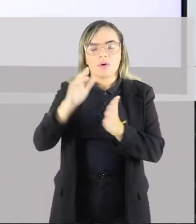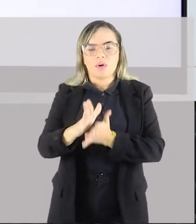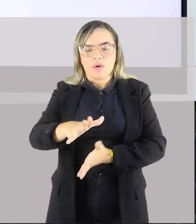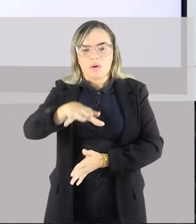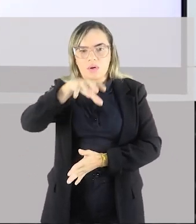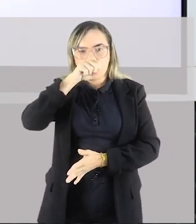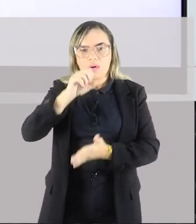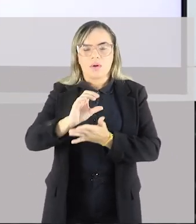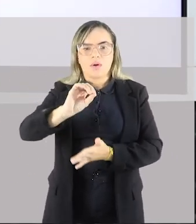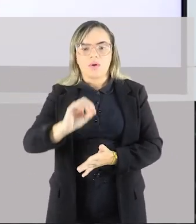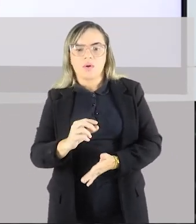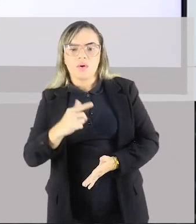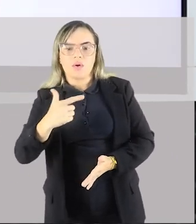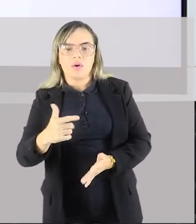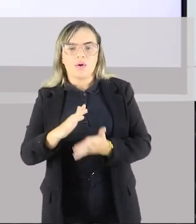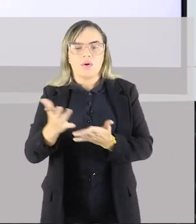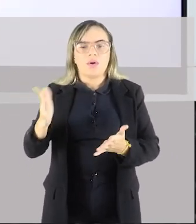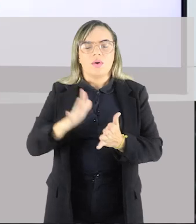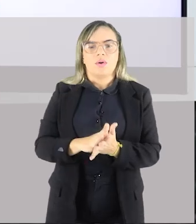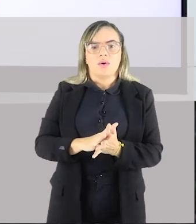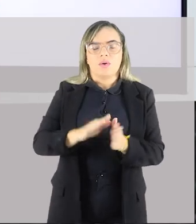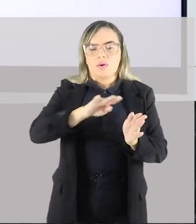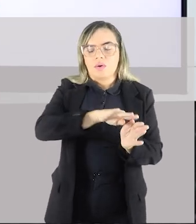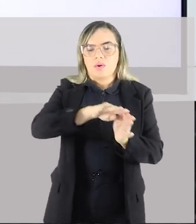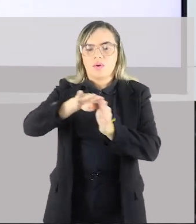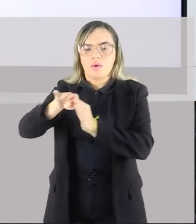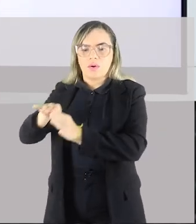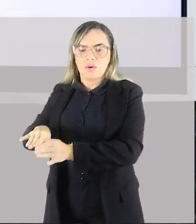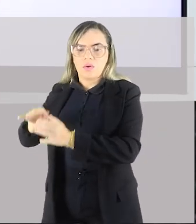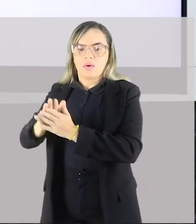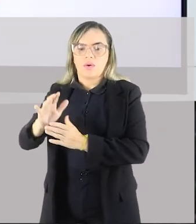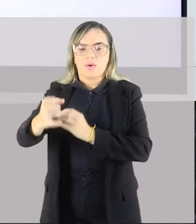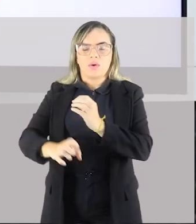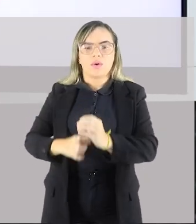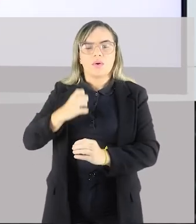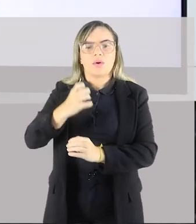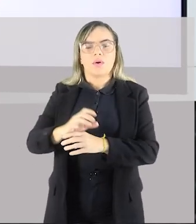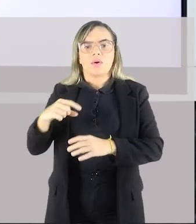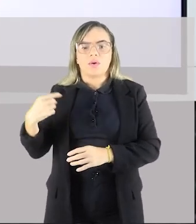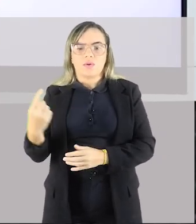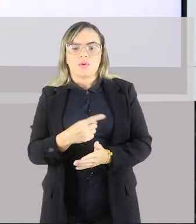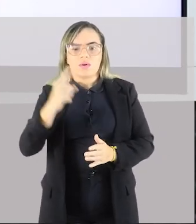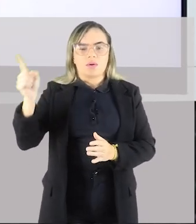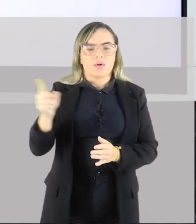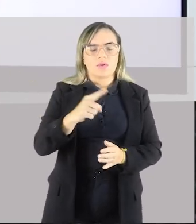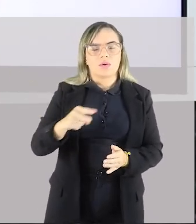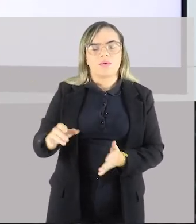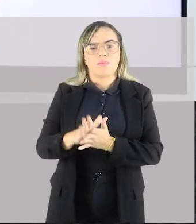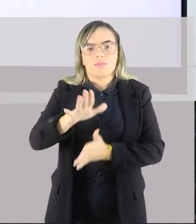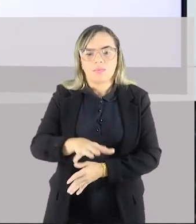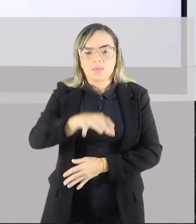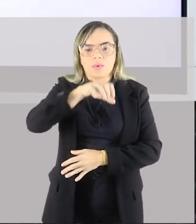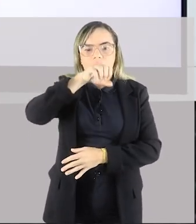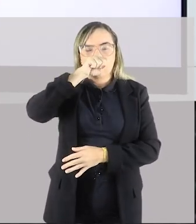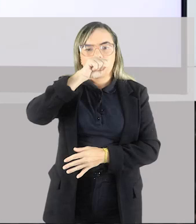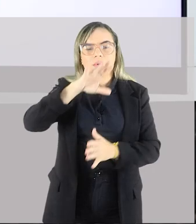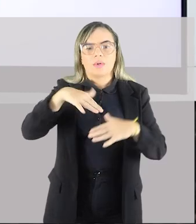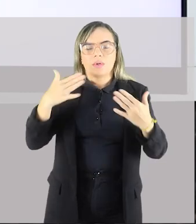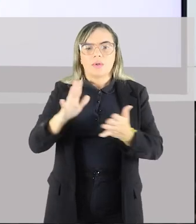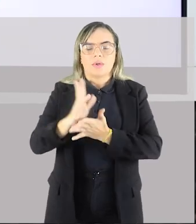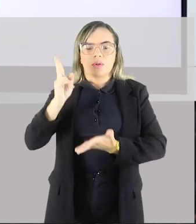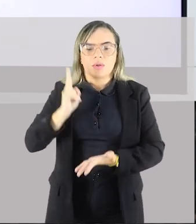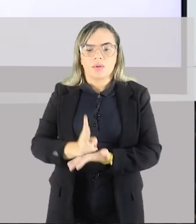né, para tirar ali os últimos elétrons da nossa cadeia respiratória. E aí, isso